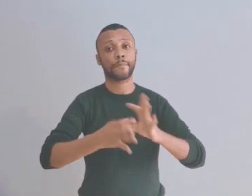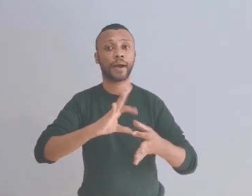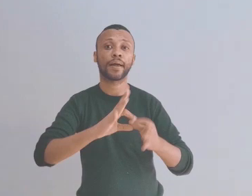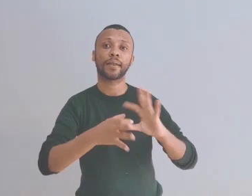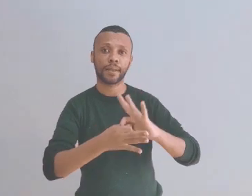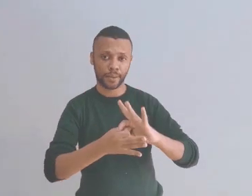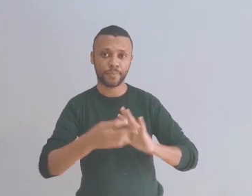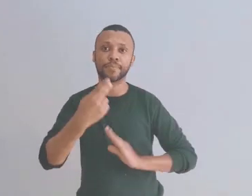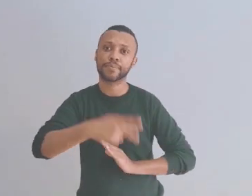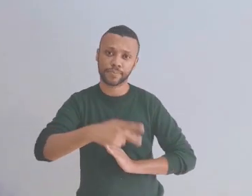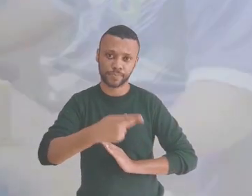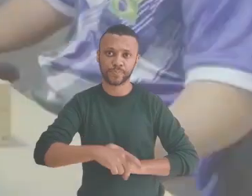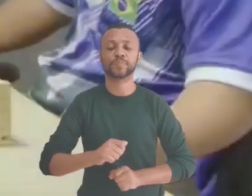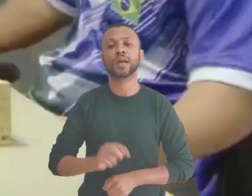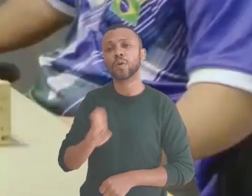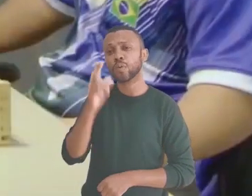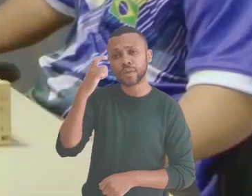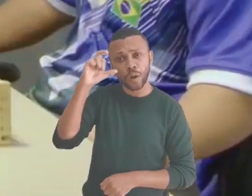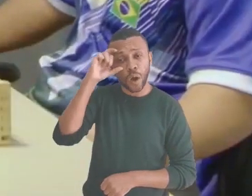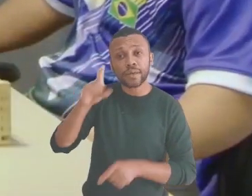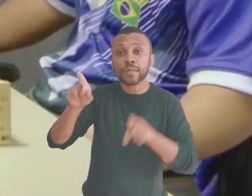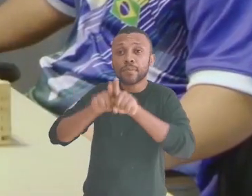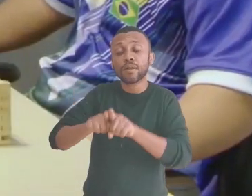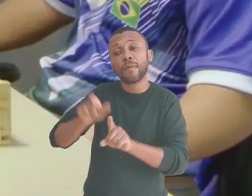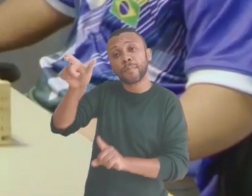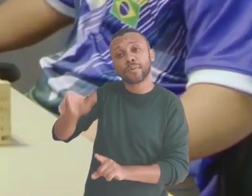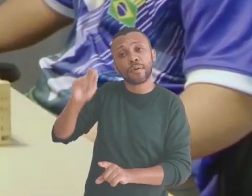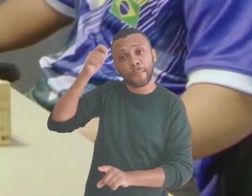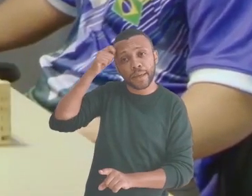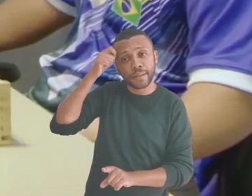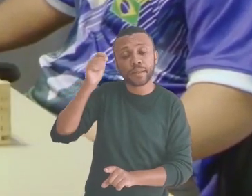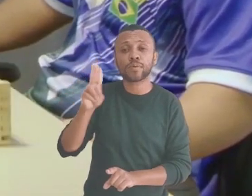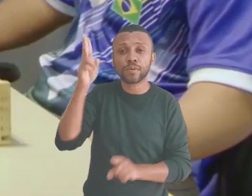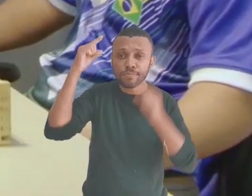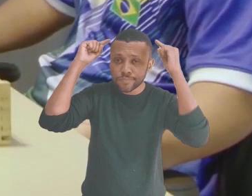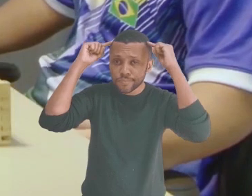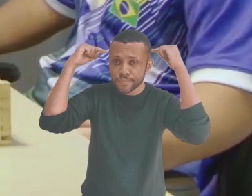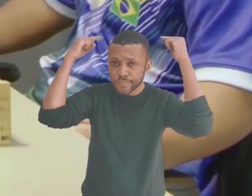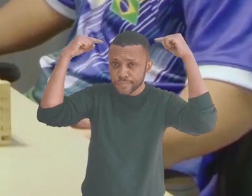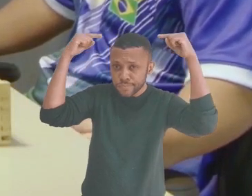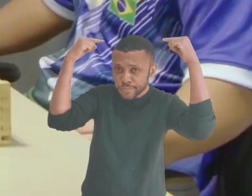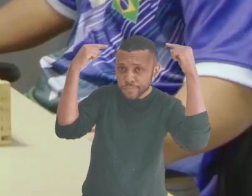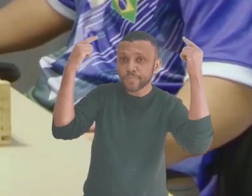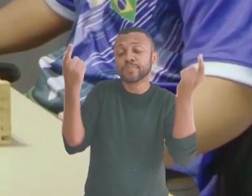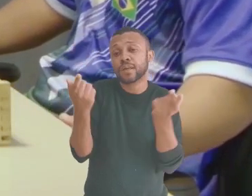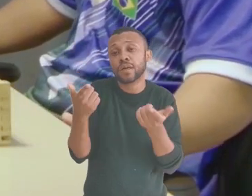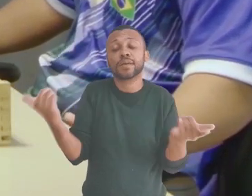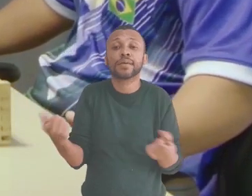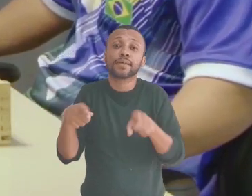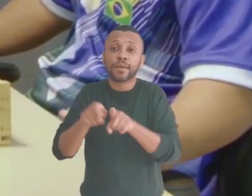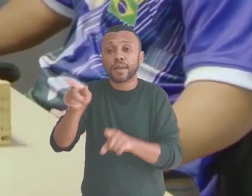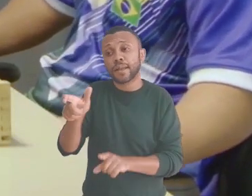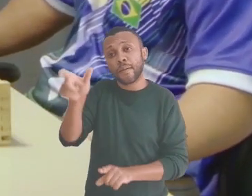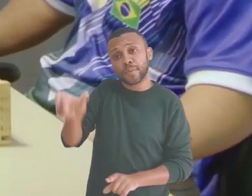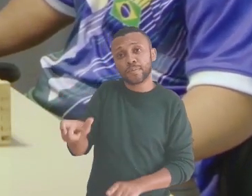Paralímpico brasileiro, tá? Ele usa óculos, é preto também, cabelinho encaracolado e, obviamente, como o tema é nanismo, ele é uma pessoa de